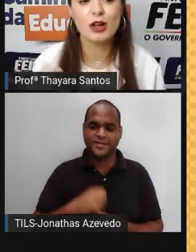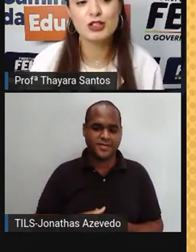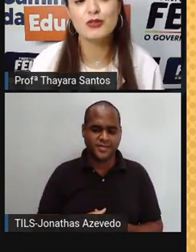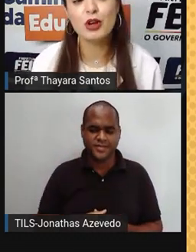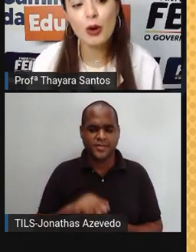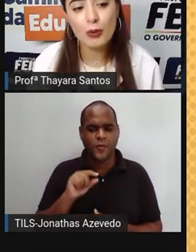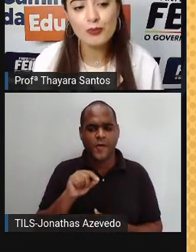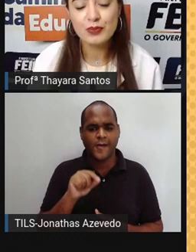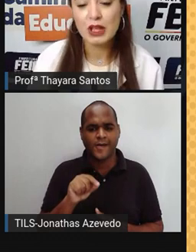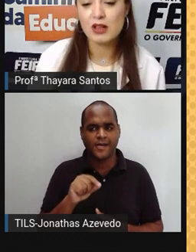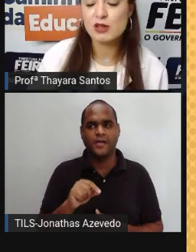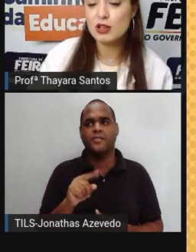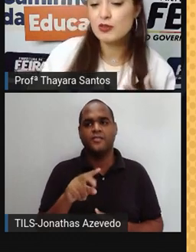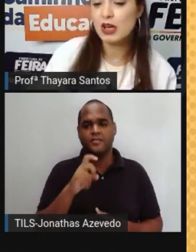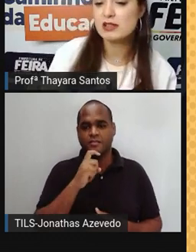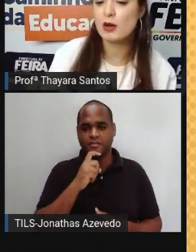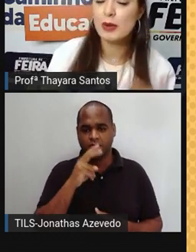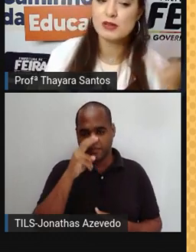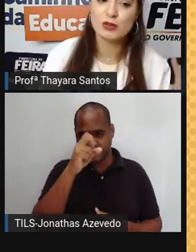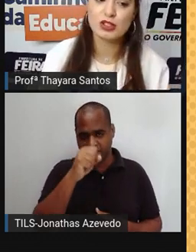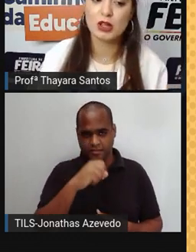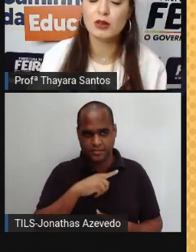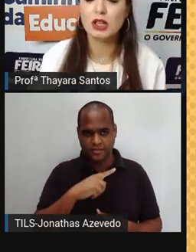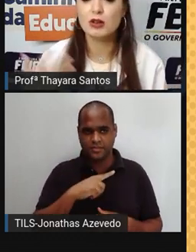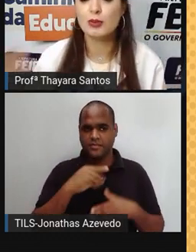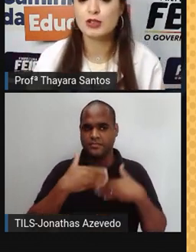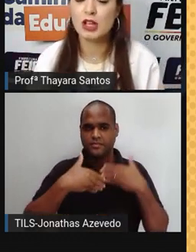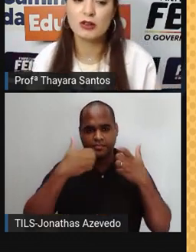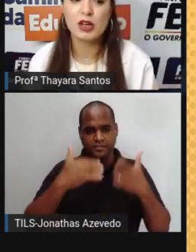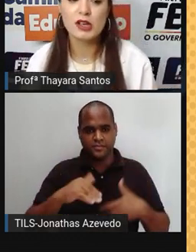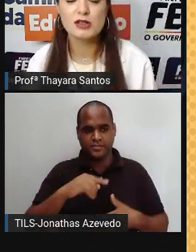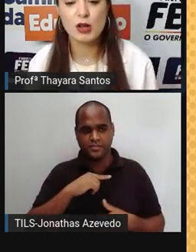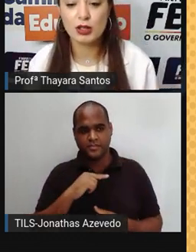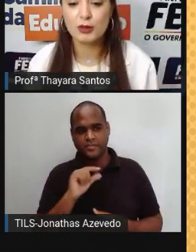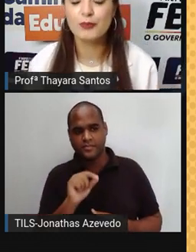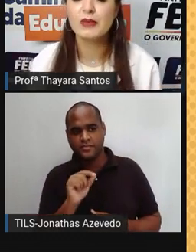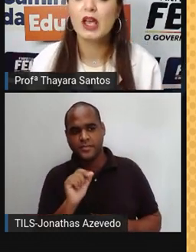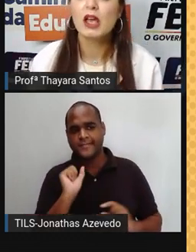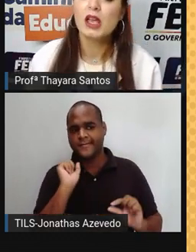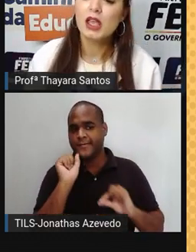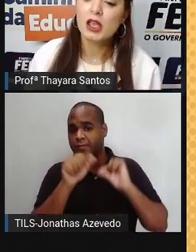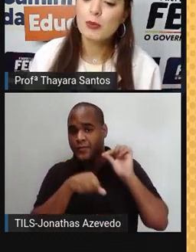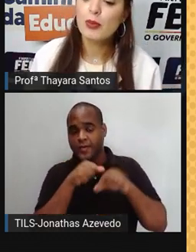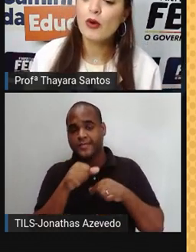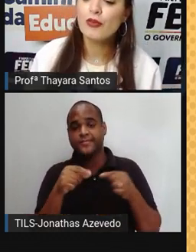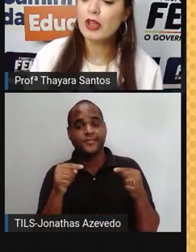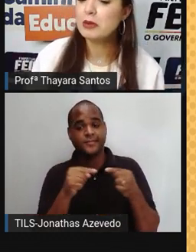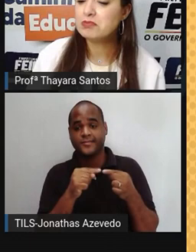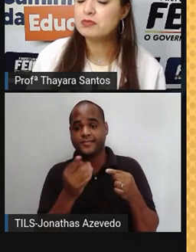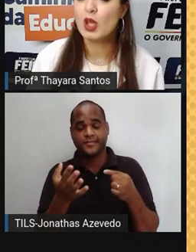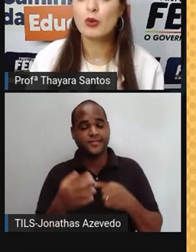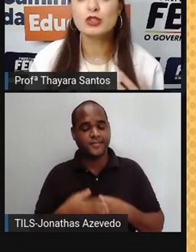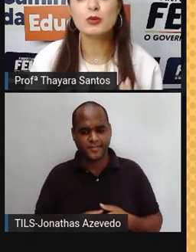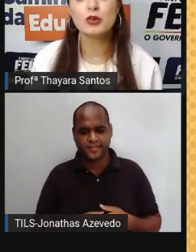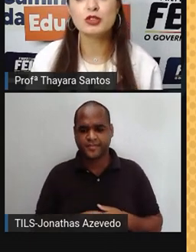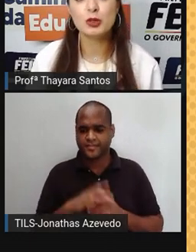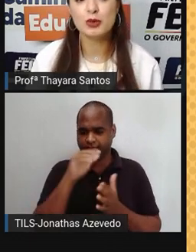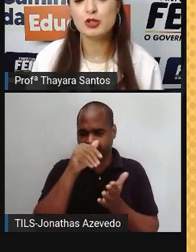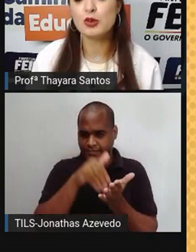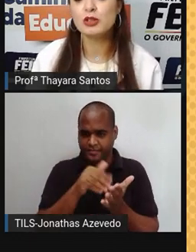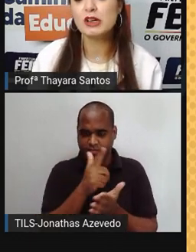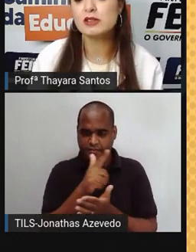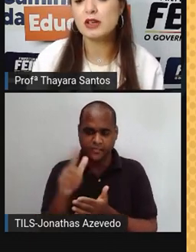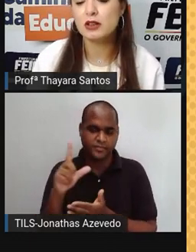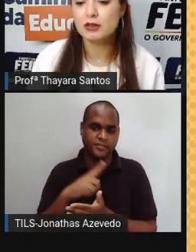aconteceu se solidificou na solidificação passou do estado líquido para o estado sólido e por fim o último